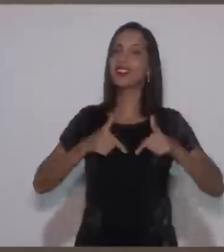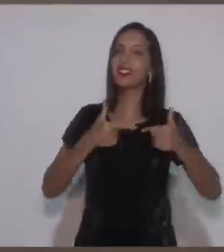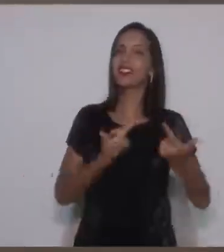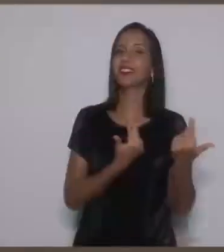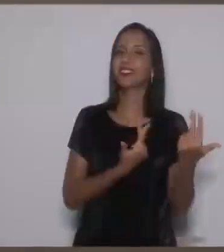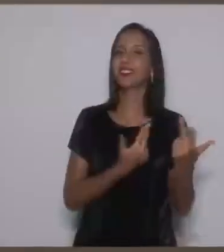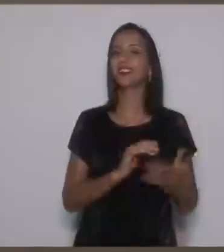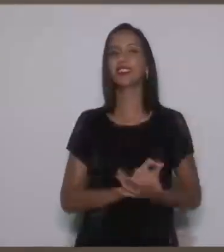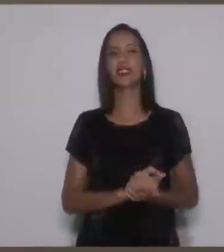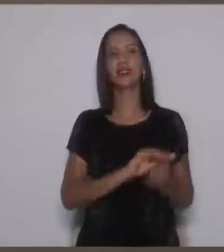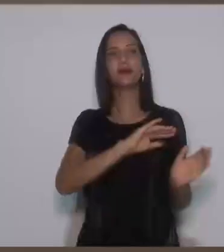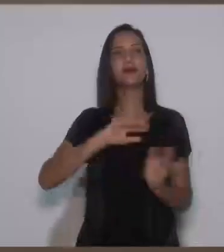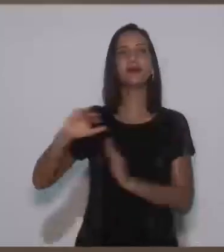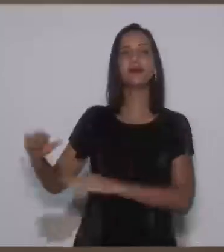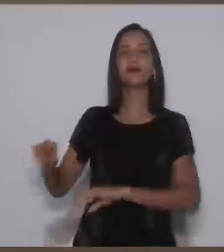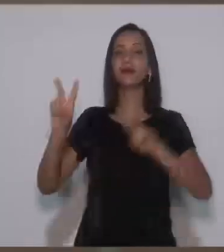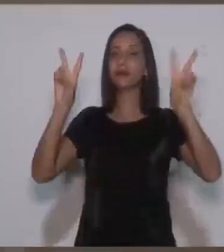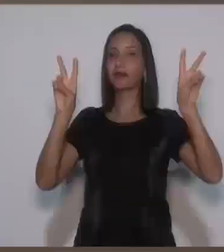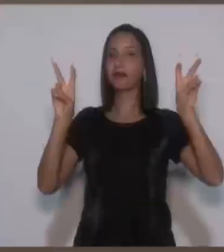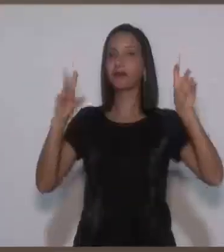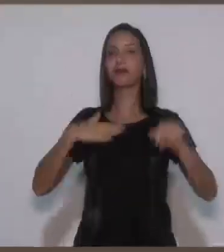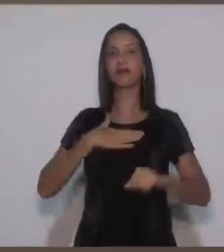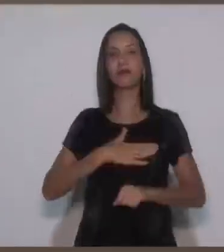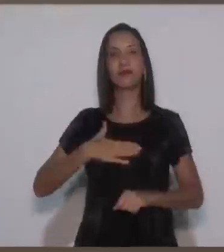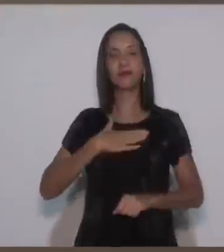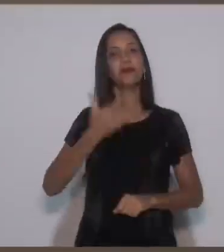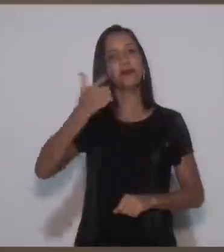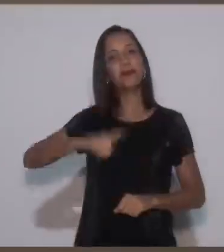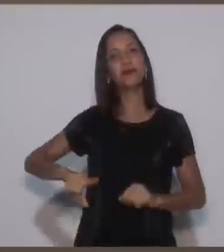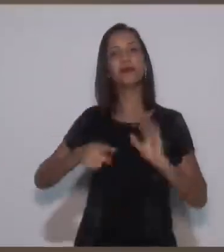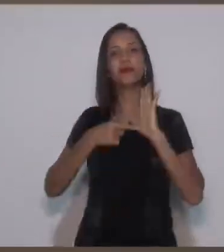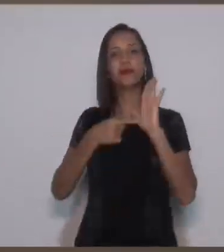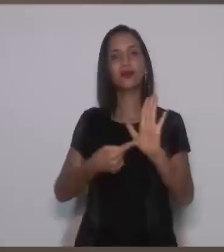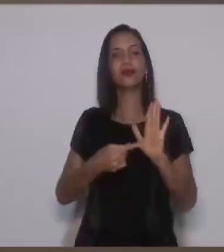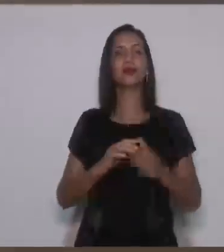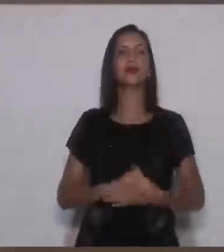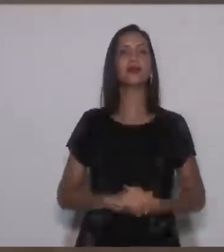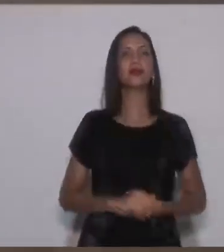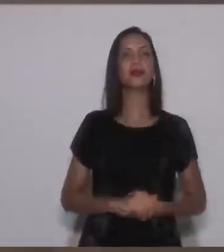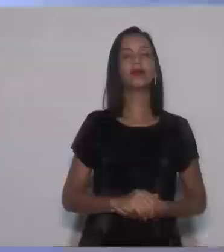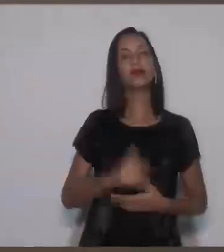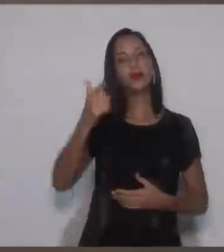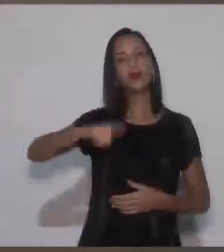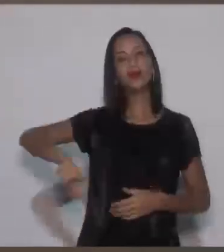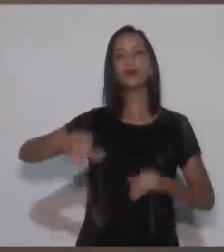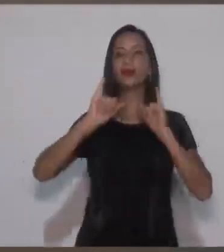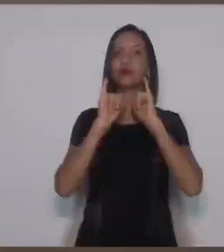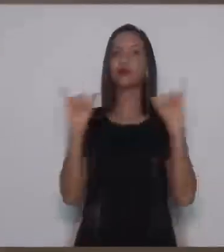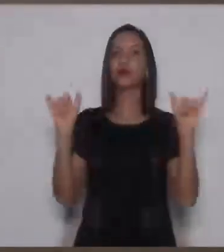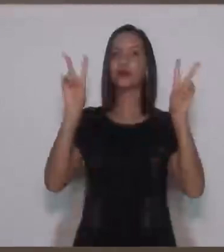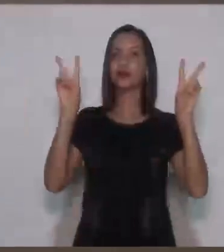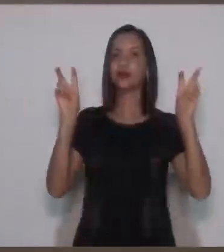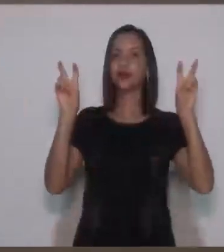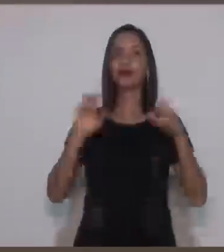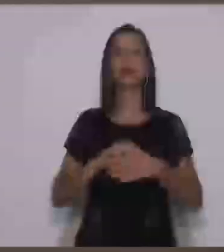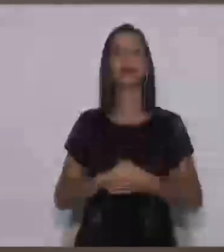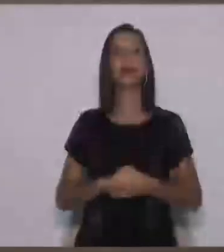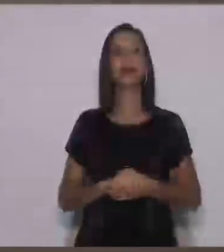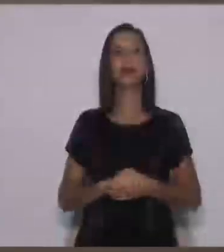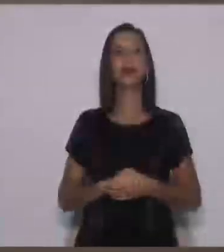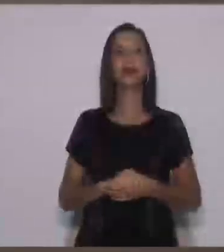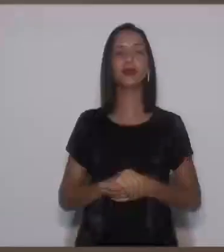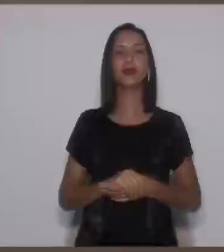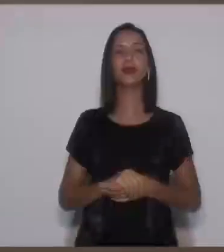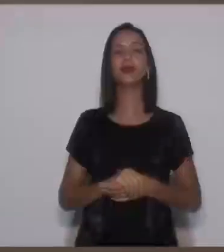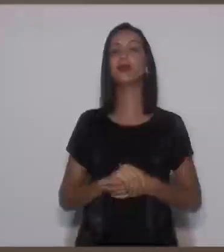não é? Falando do tema que eu quero retomar, eu vou voltar a falar do assunto da questão